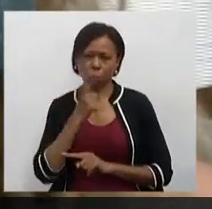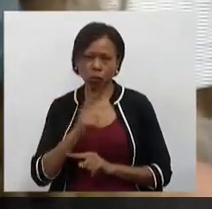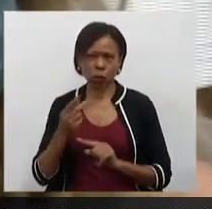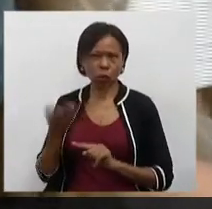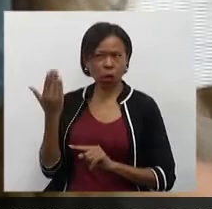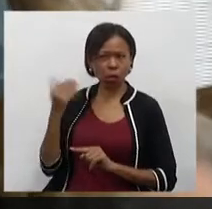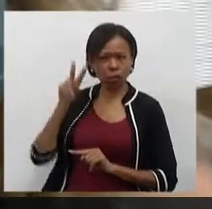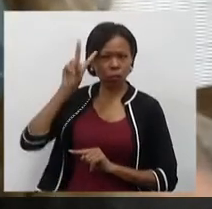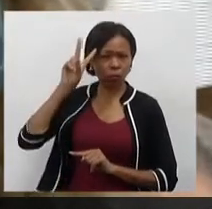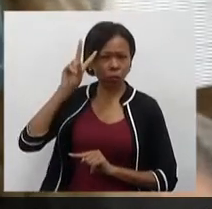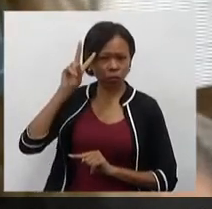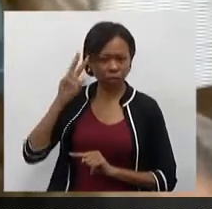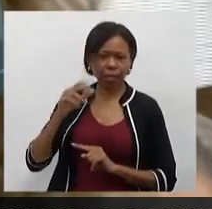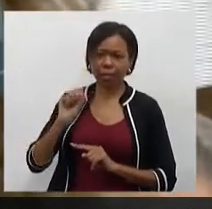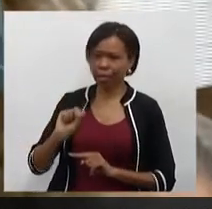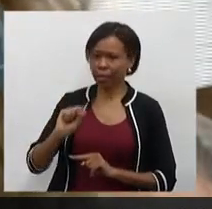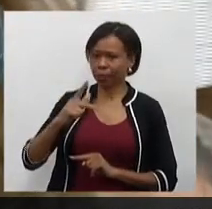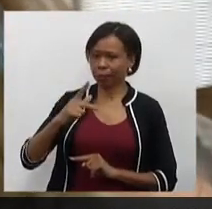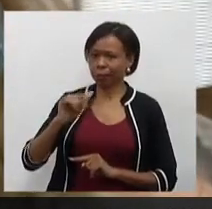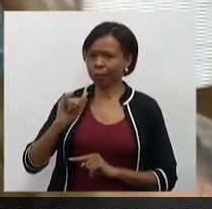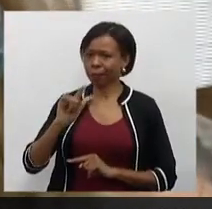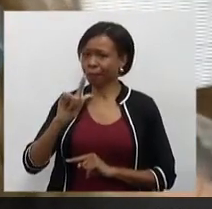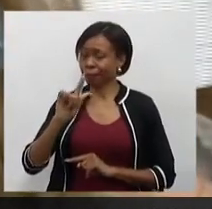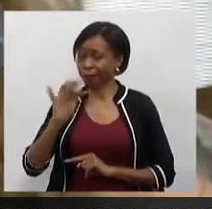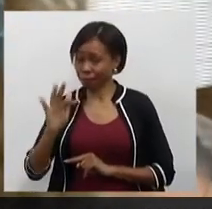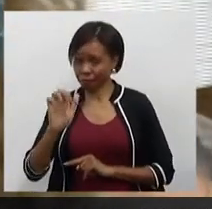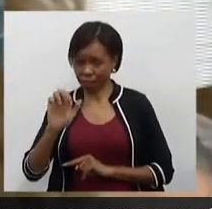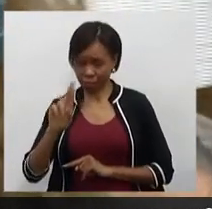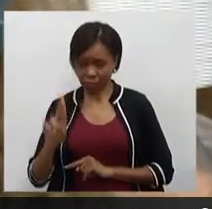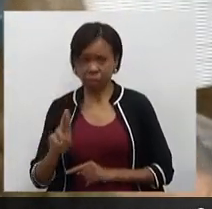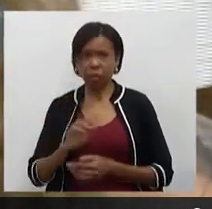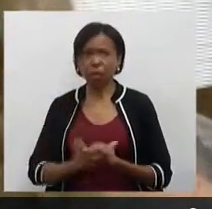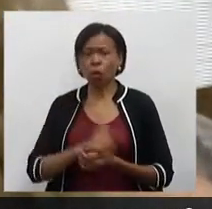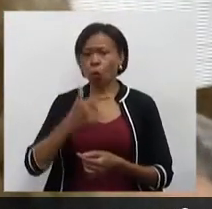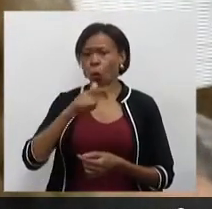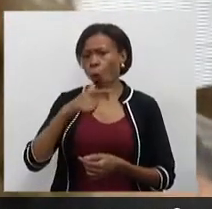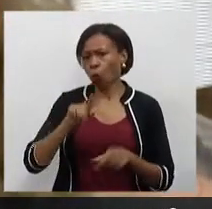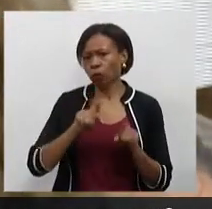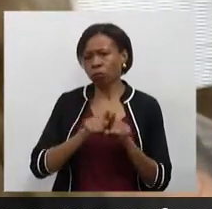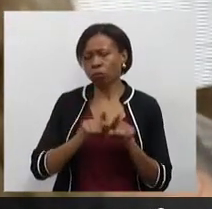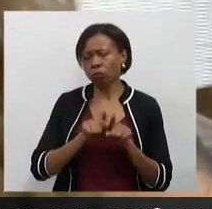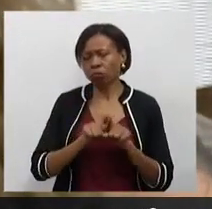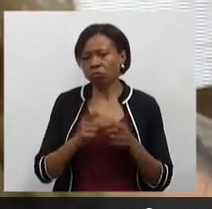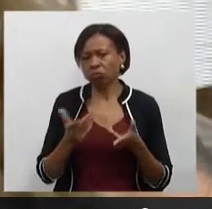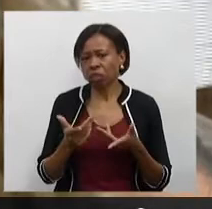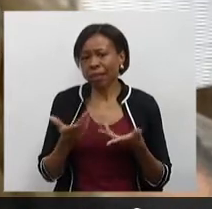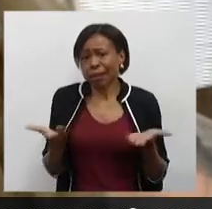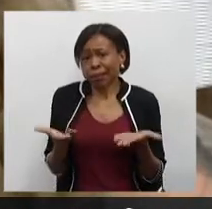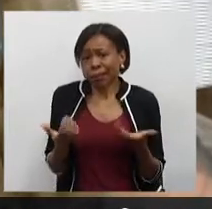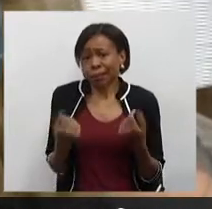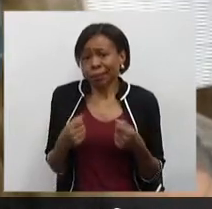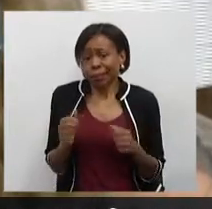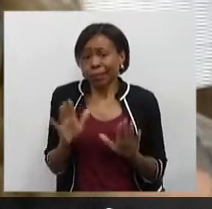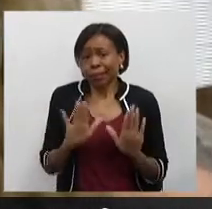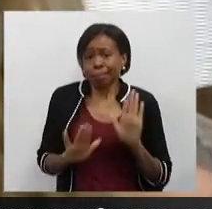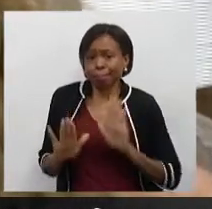terceiro fabricante que temos agora no território nacional e que requer aí, neste momento, muito cuidado